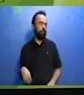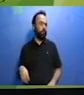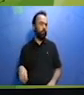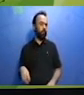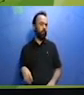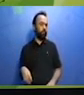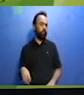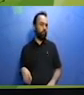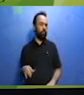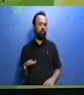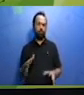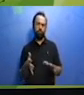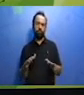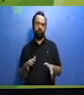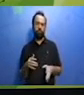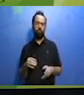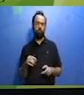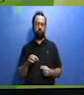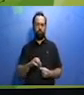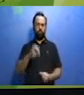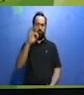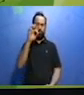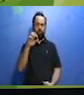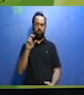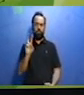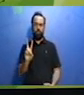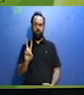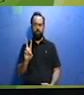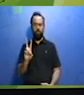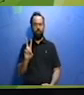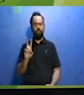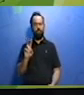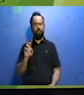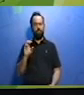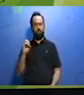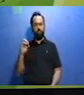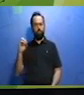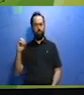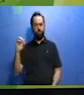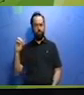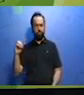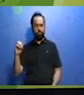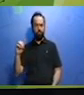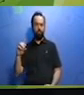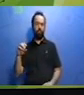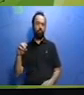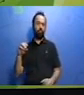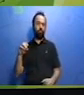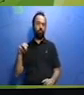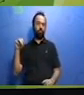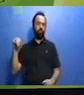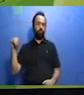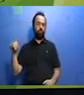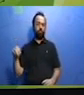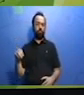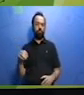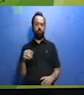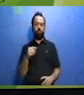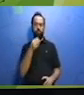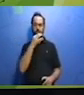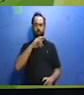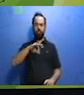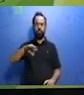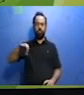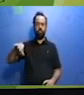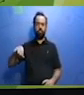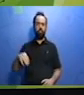uma camada de mais ou menos 2.000 metros de espessura de sal. Então, é uma reserva